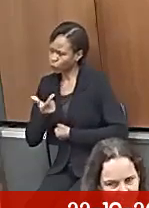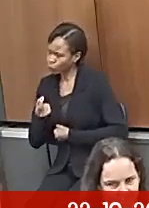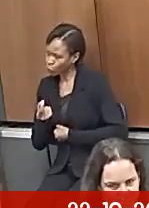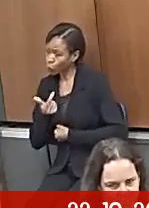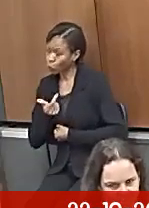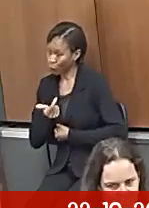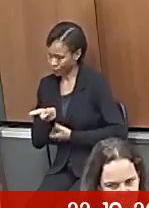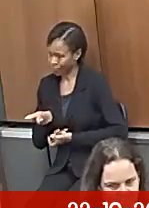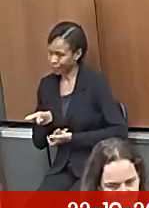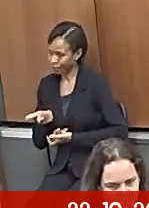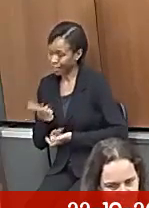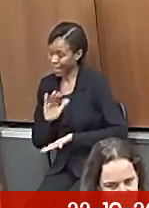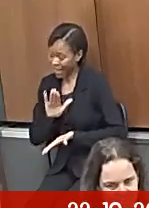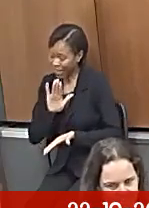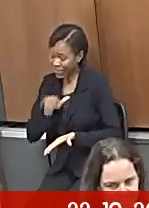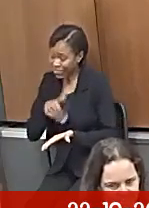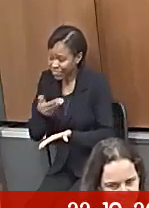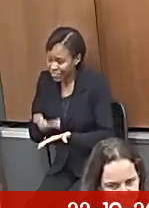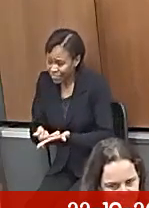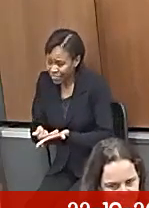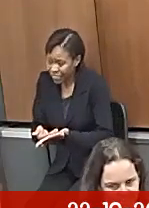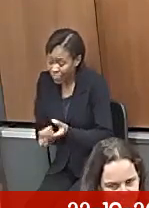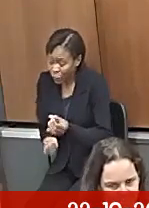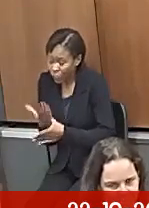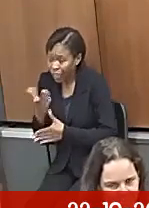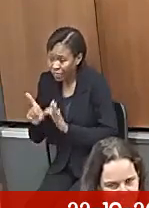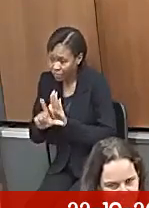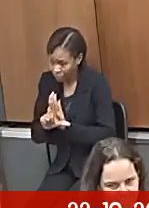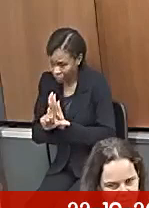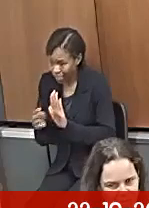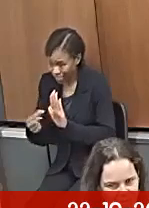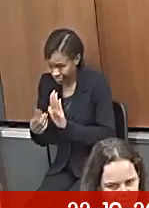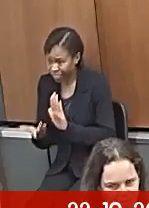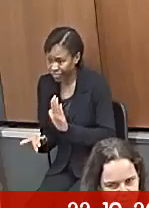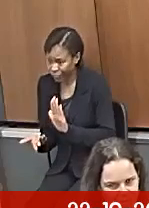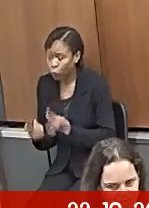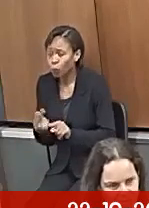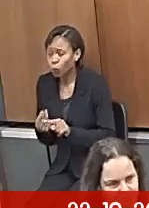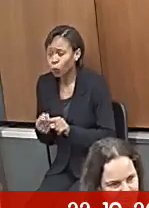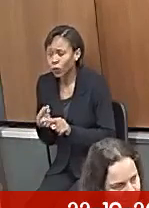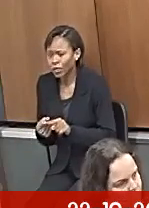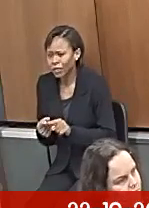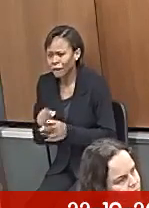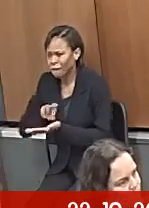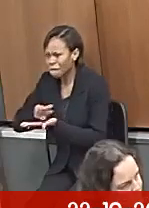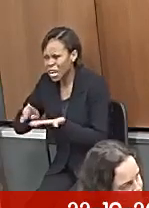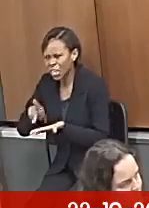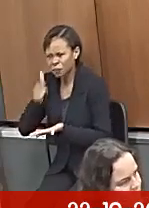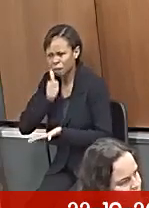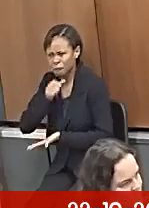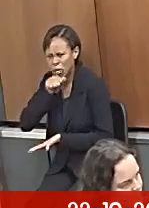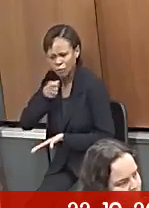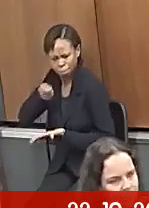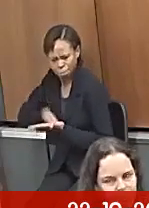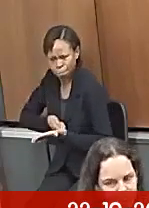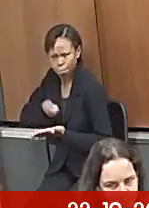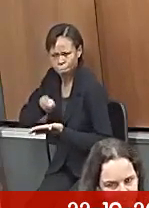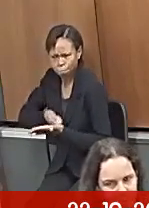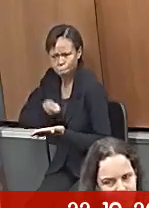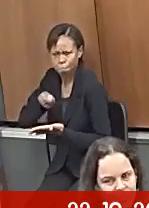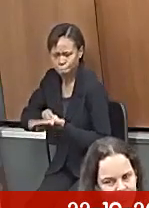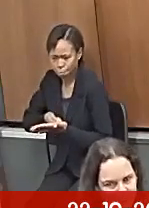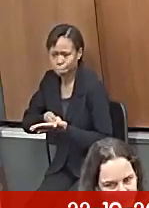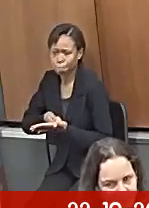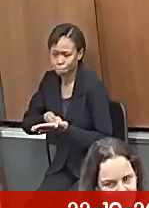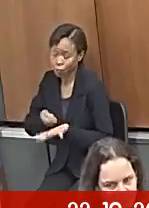se tornar lei, e se tornou lei porque muitas mães brigaram. Tal